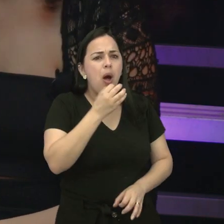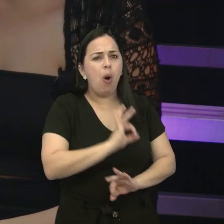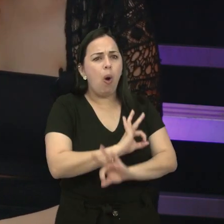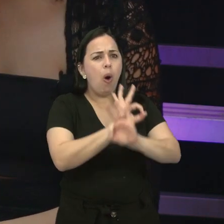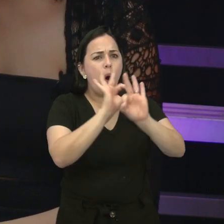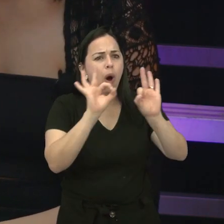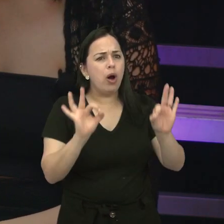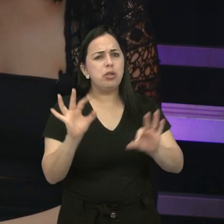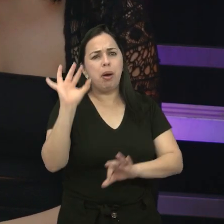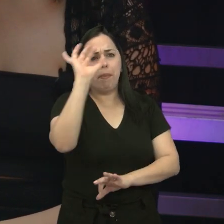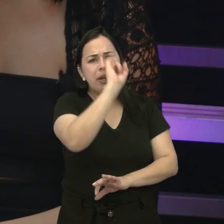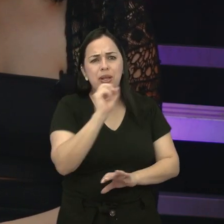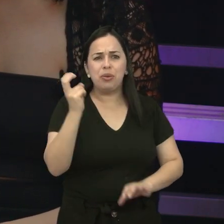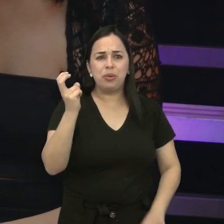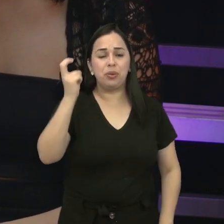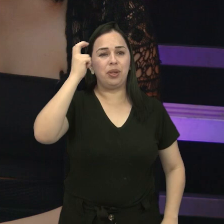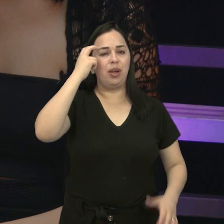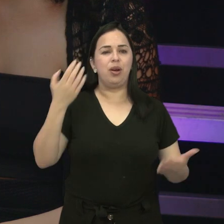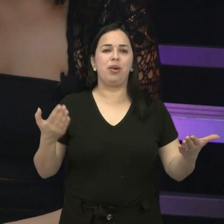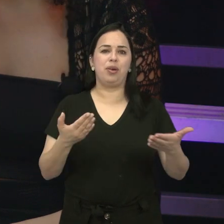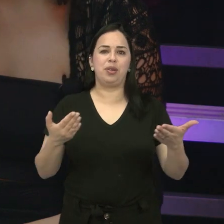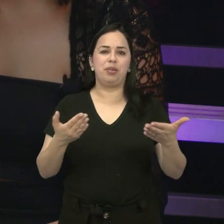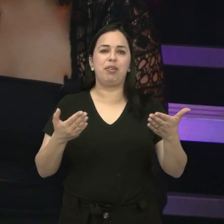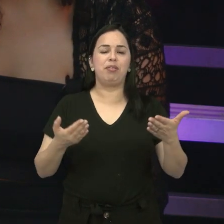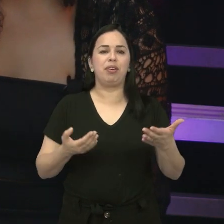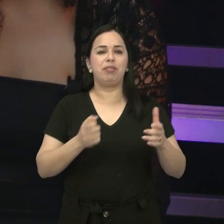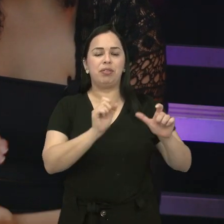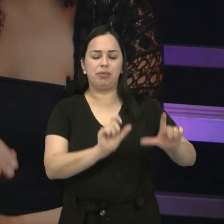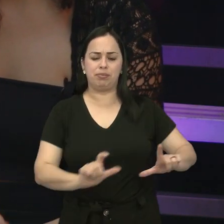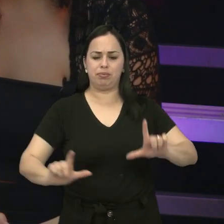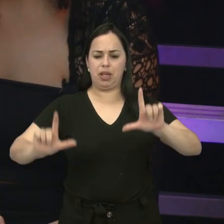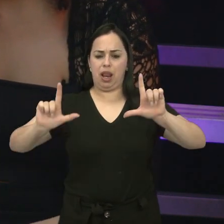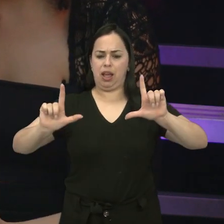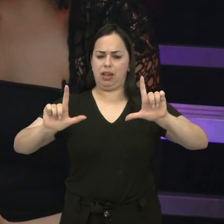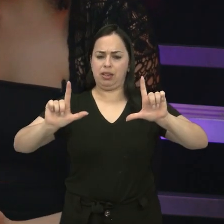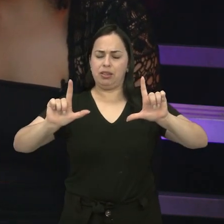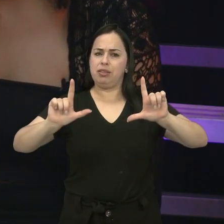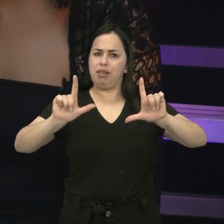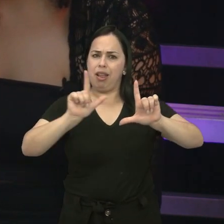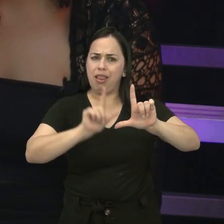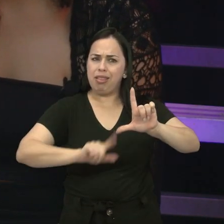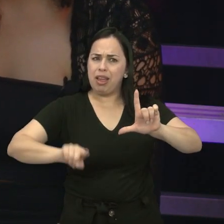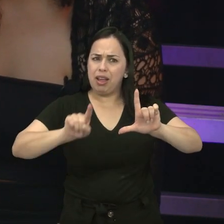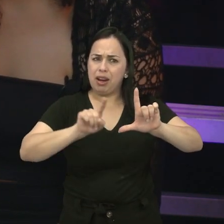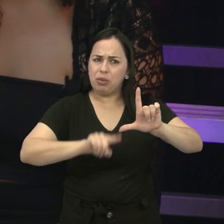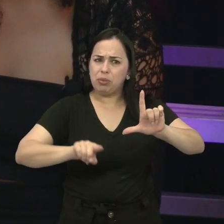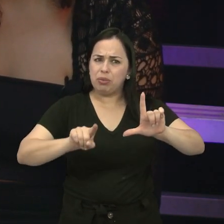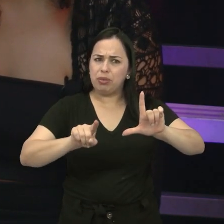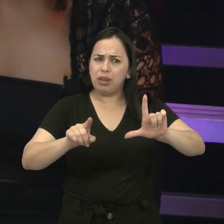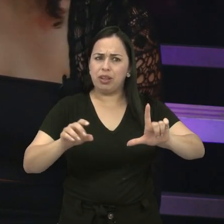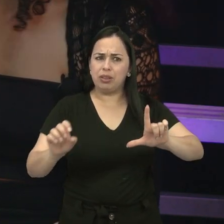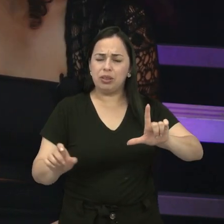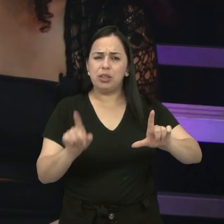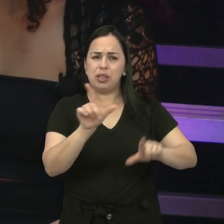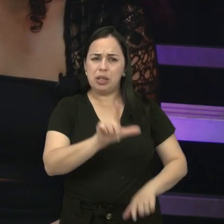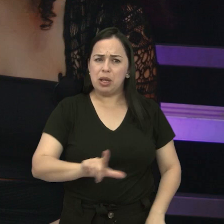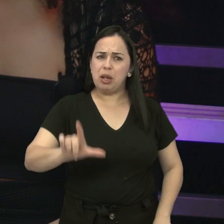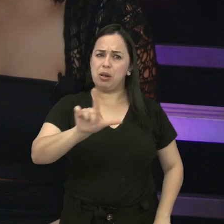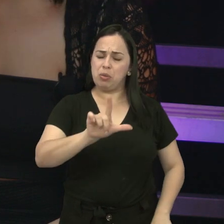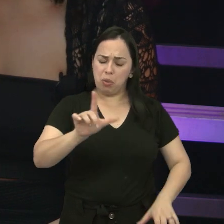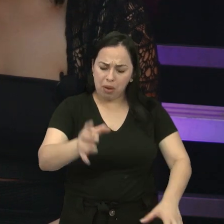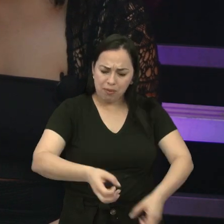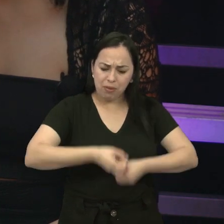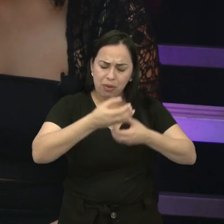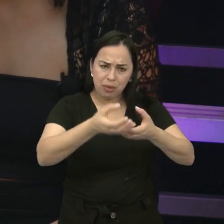com a cultura. A conexão de hoje vai falar sobre a literatura do olhar. Você conhece? Eu tô falando, sabe do quê?